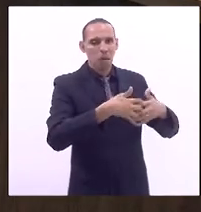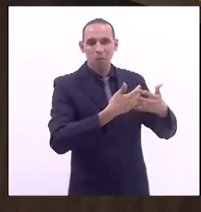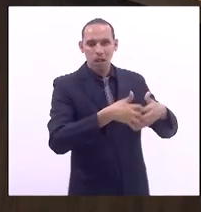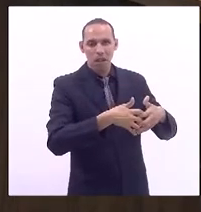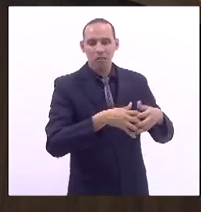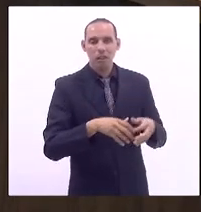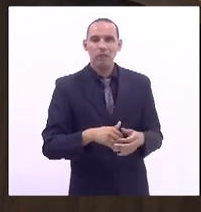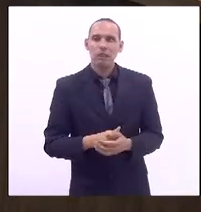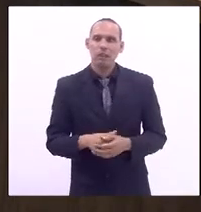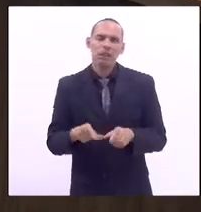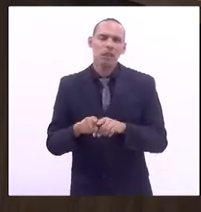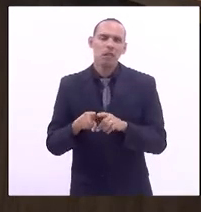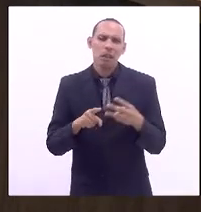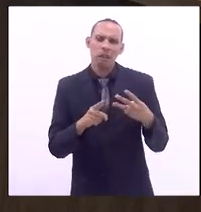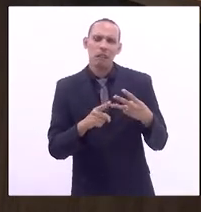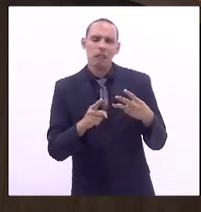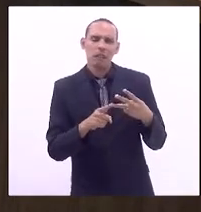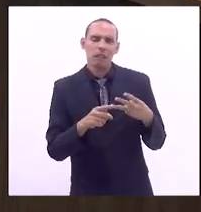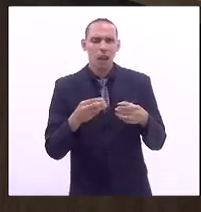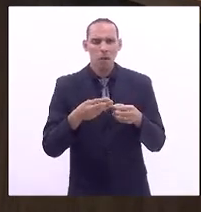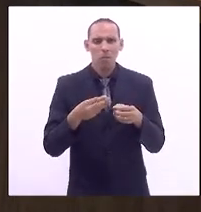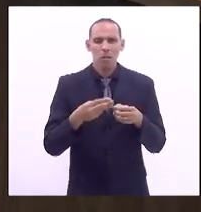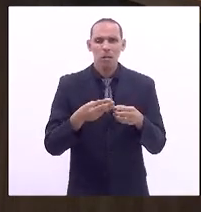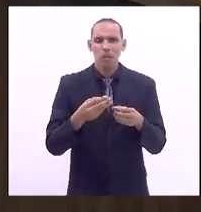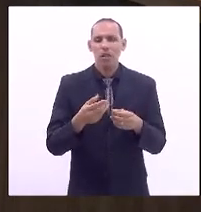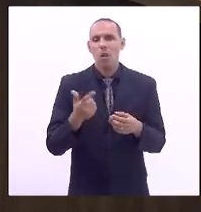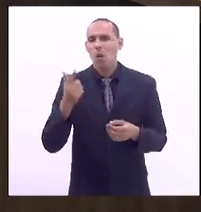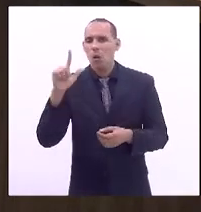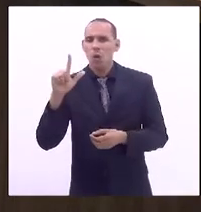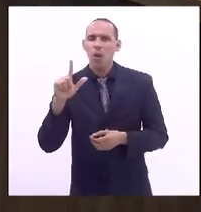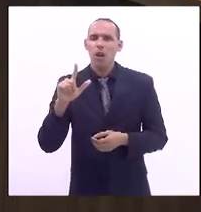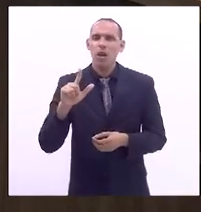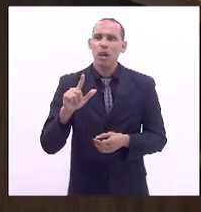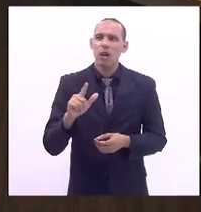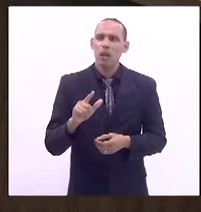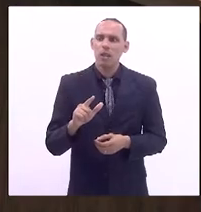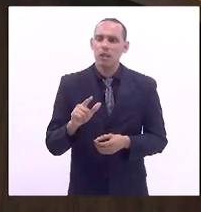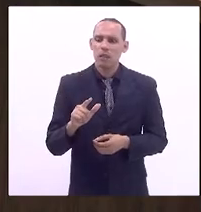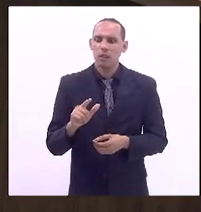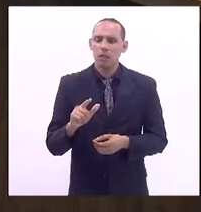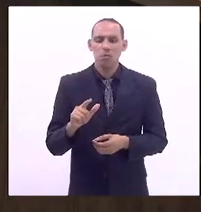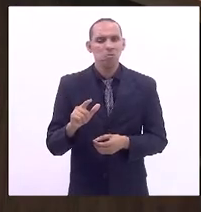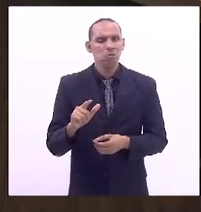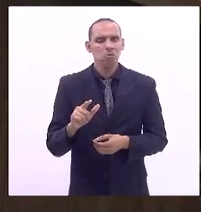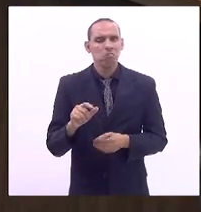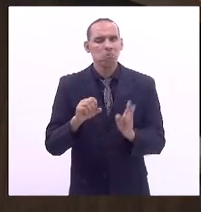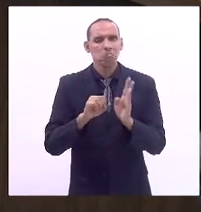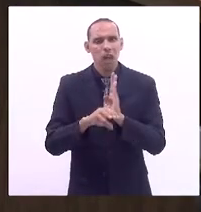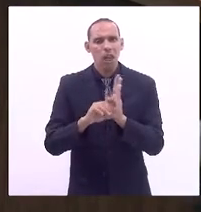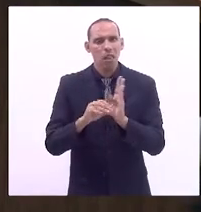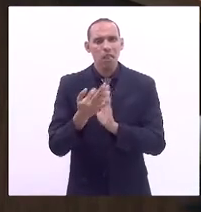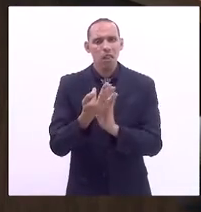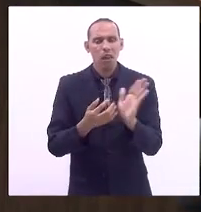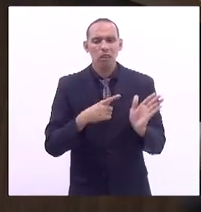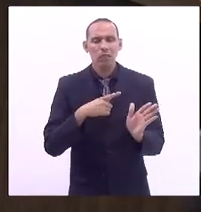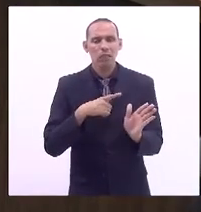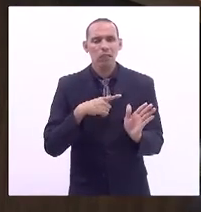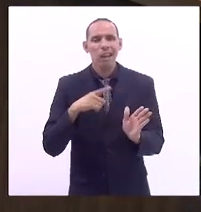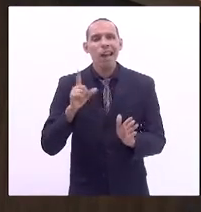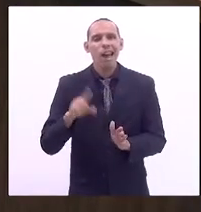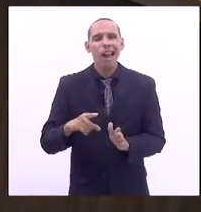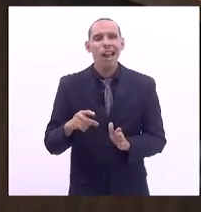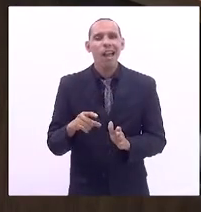e tem um terceiro município que foi se acudiu o benefício fiscal para o